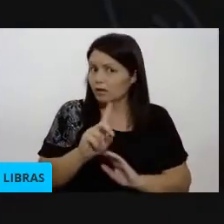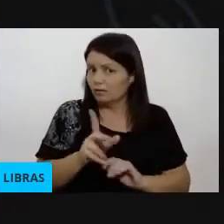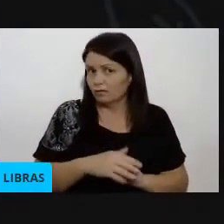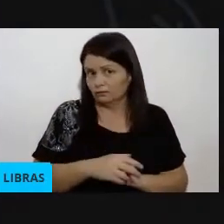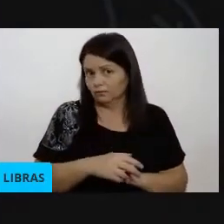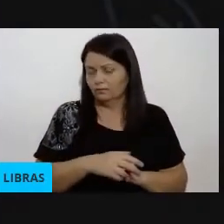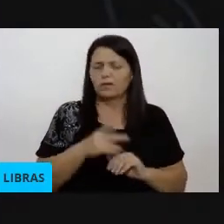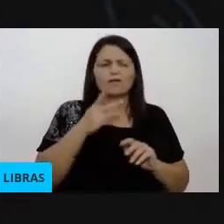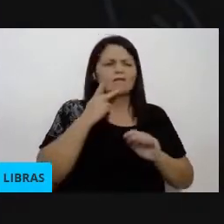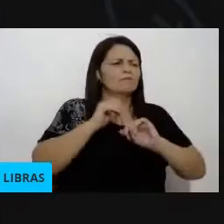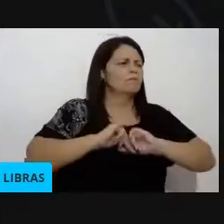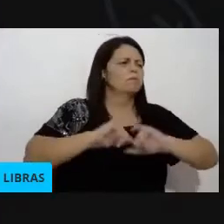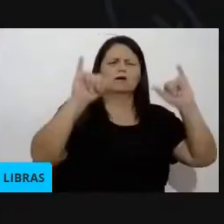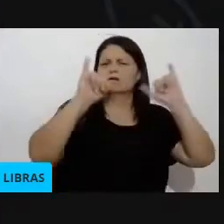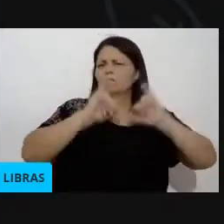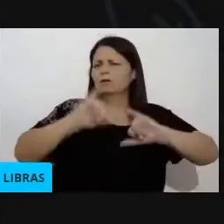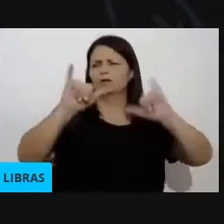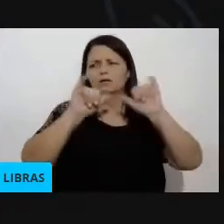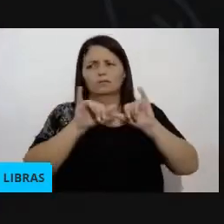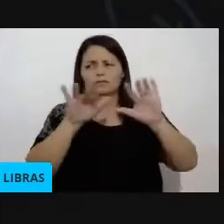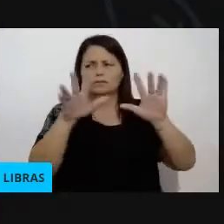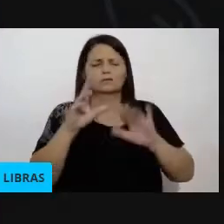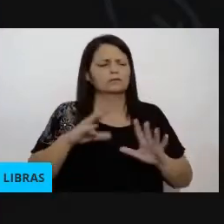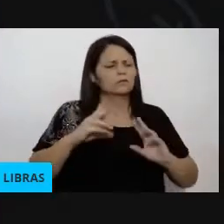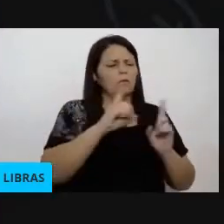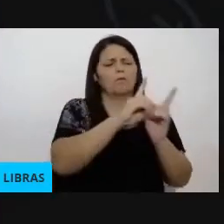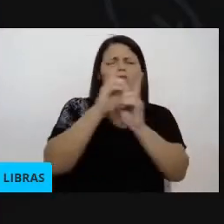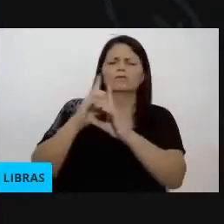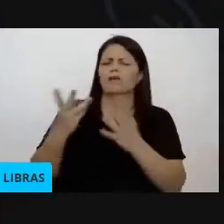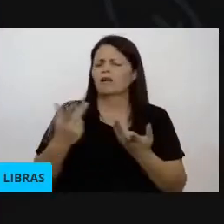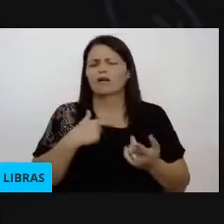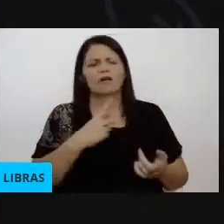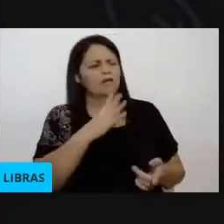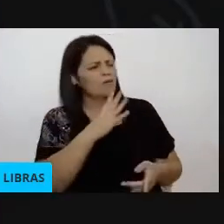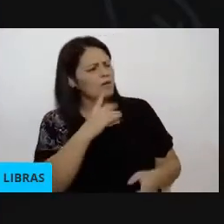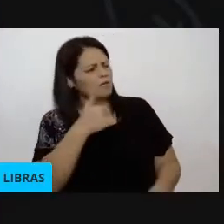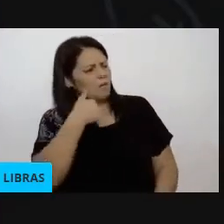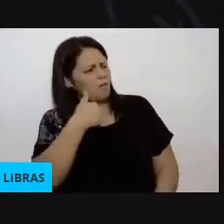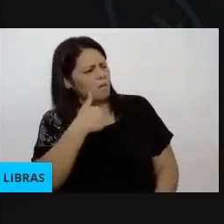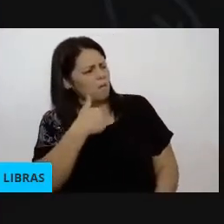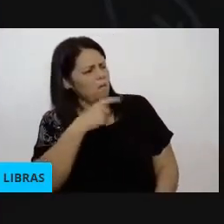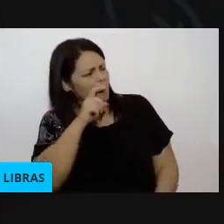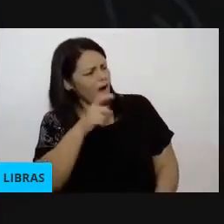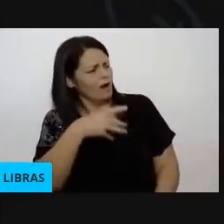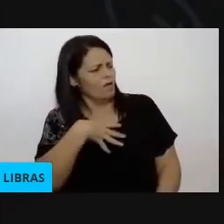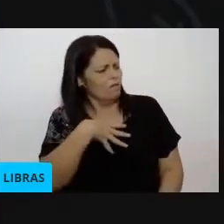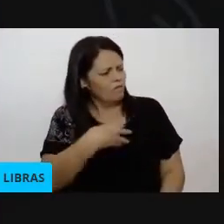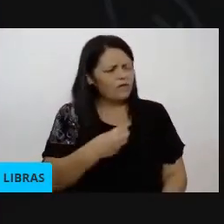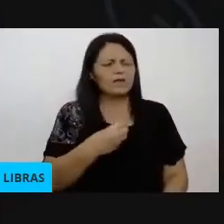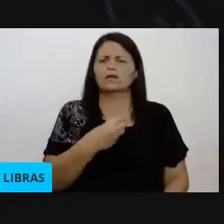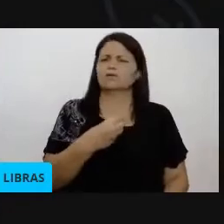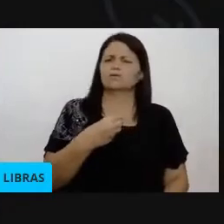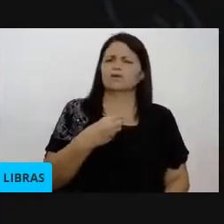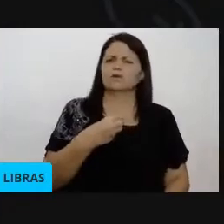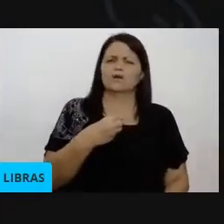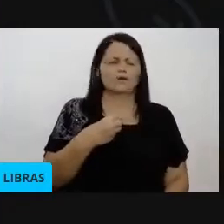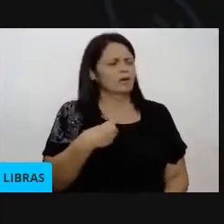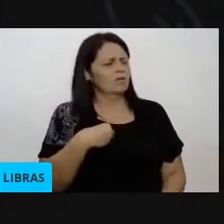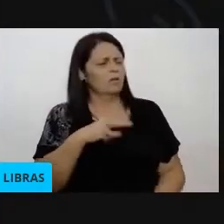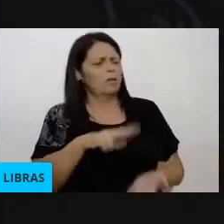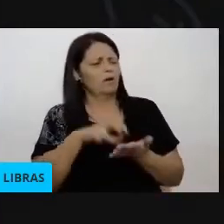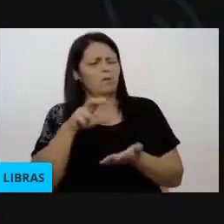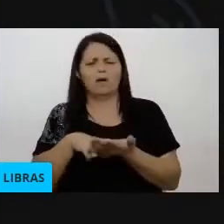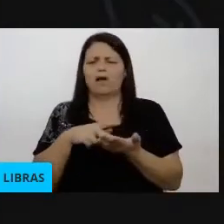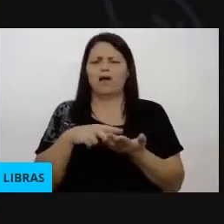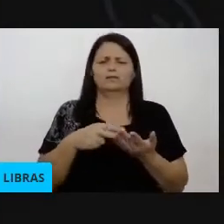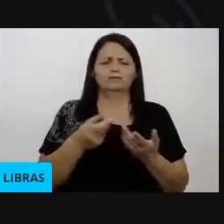Eu falo isso para todo mundo que tive a oportunidade de encontrar. Eu falo, eu conheço pais e filhos que têm filhos autistas que a vida é muito feliz. Eles se juntam, levam os filhos